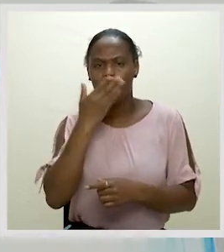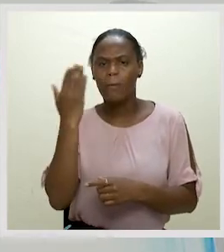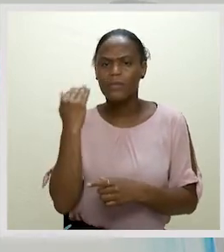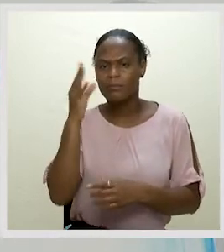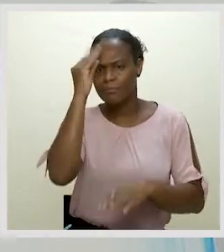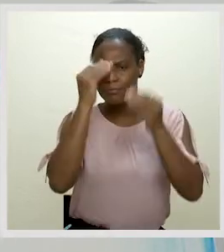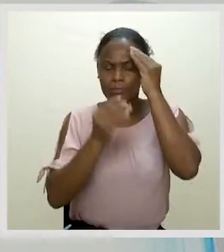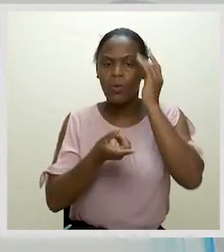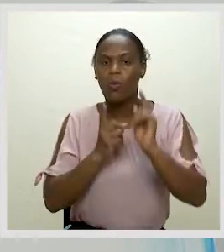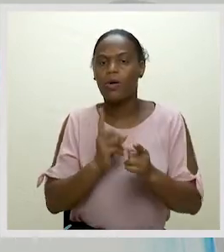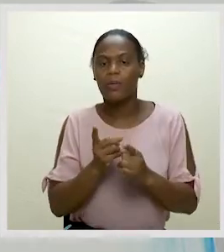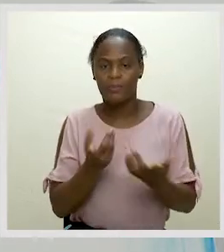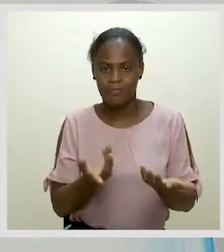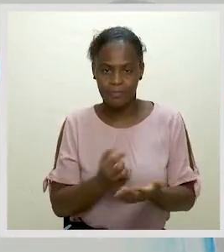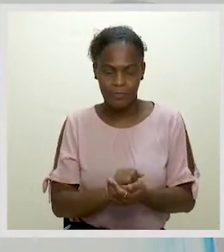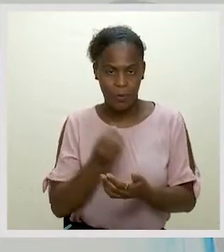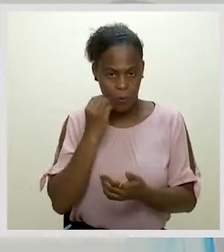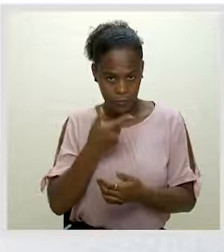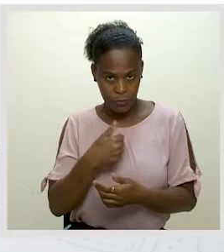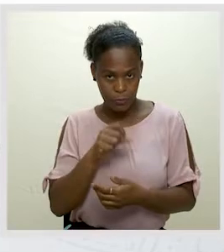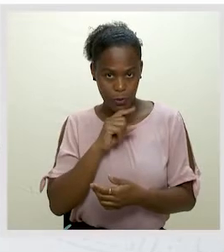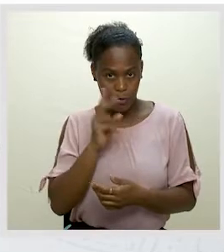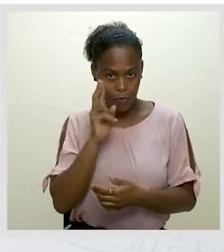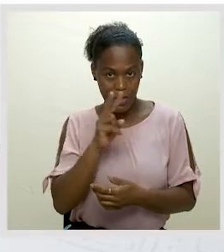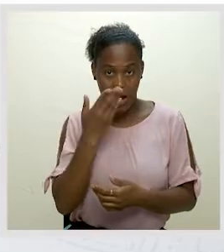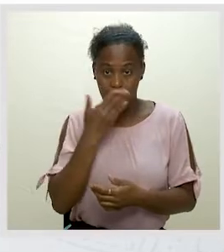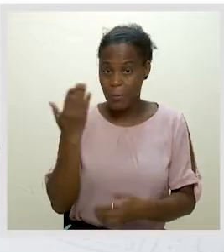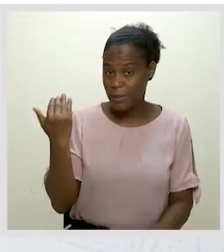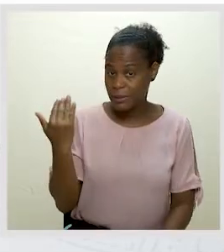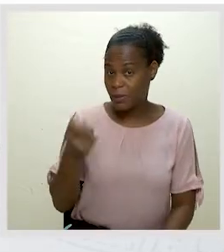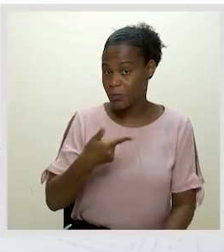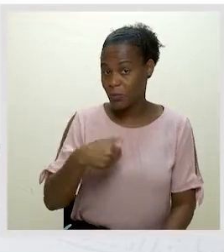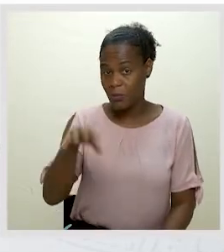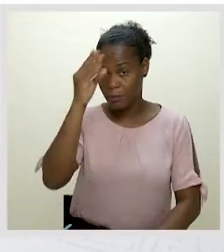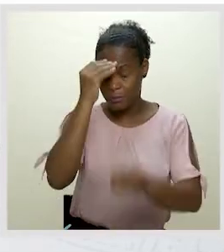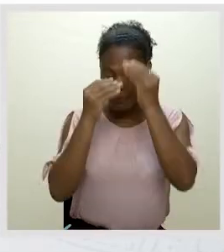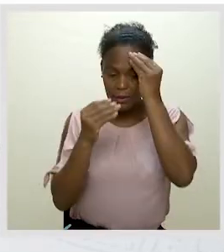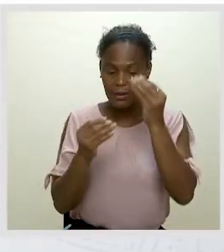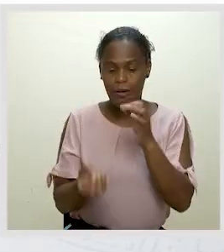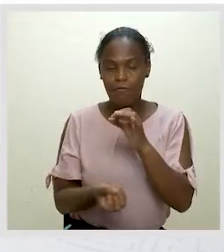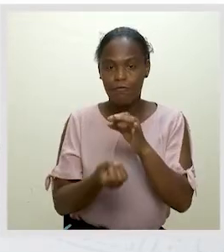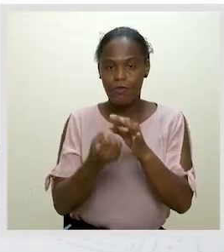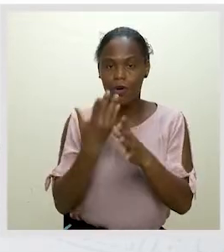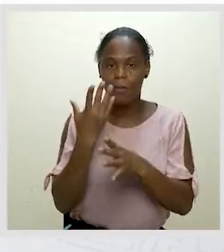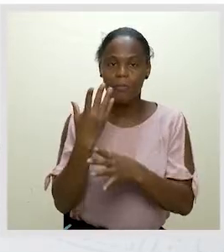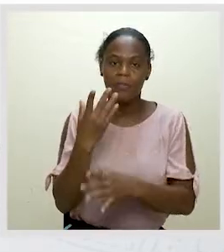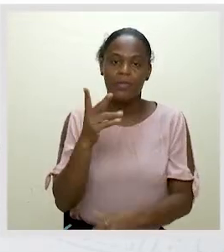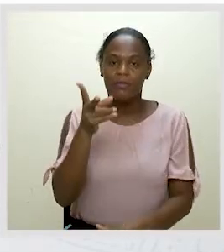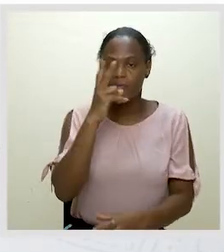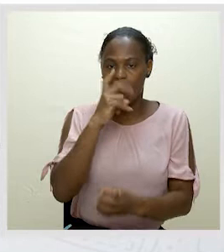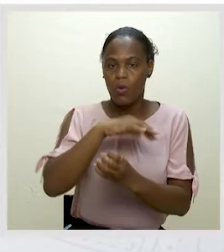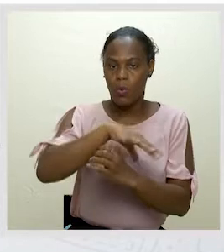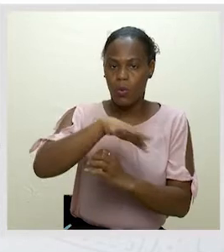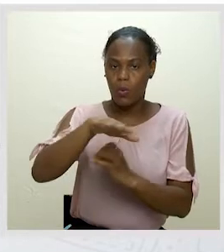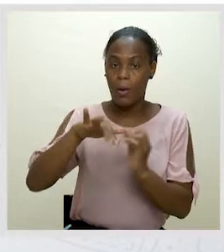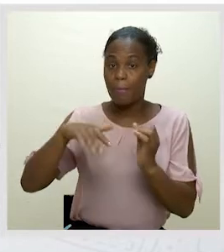aula passada. Como podemos constatar, na aula passada aprendemos a formação da atmosfera primitiva e